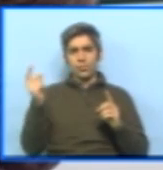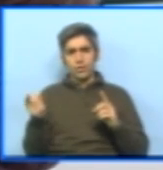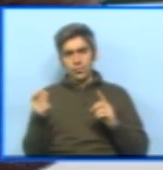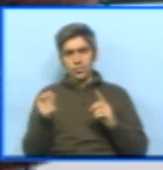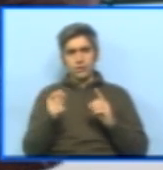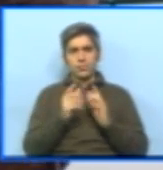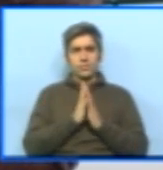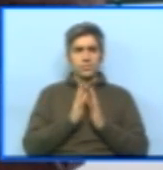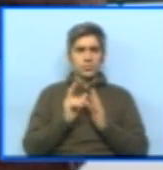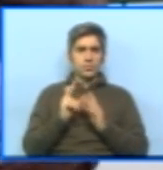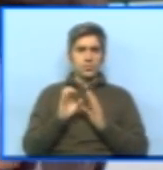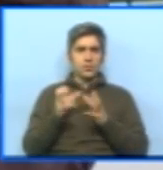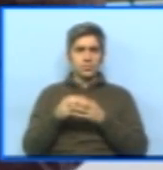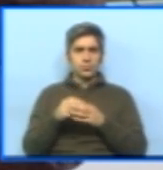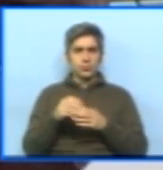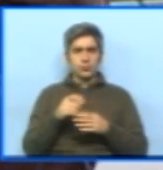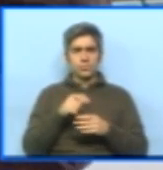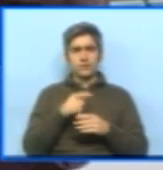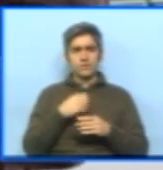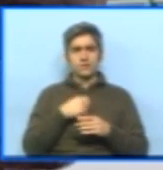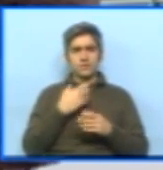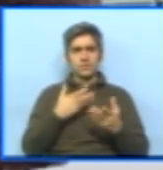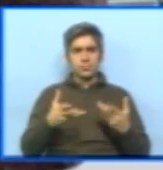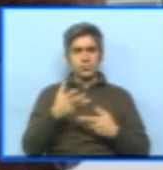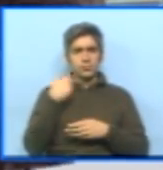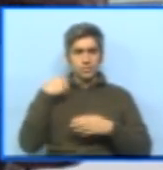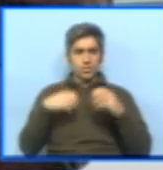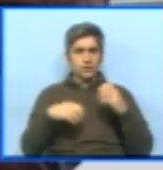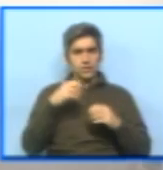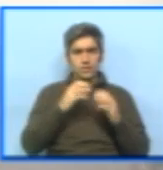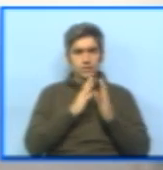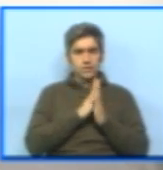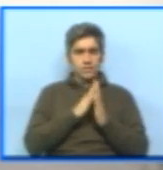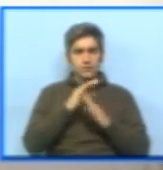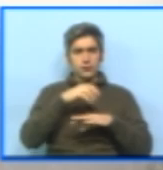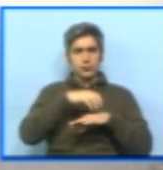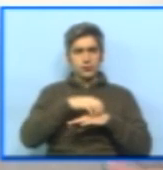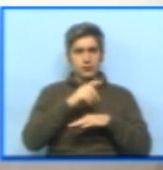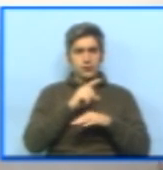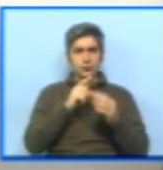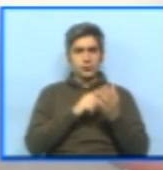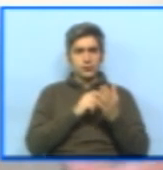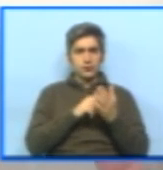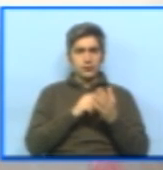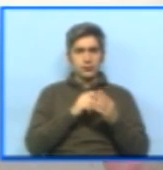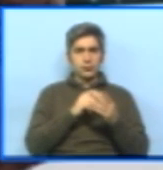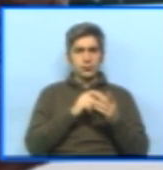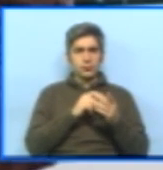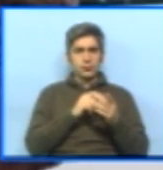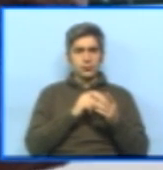Ponta Delgada, porque já sentir este dinamismo do urbanismo, ou seja, a paróquia física não é necessariamente a